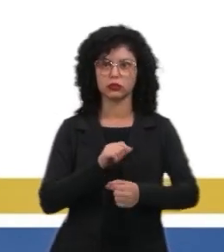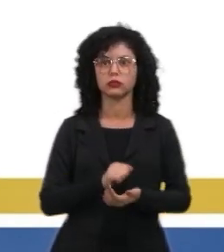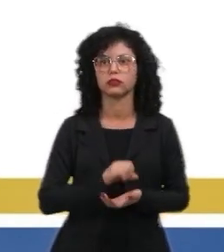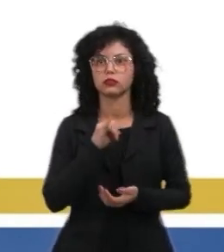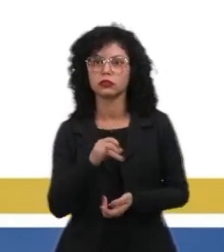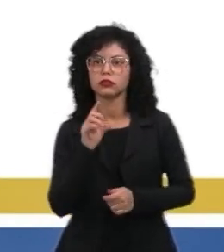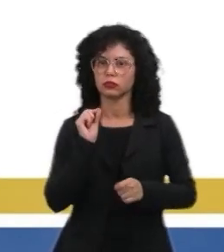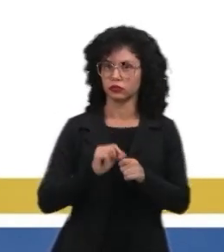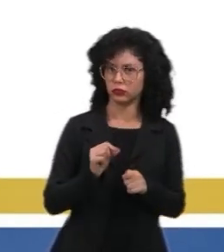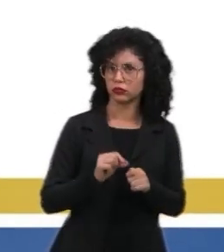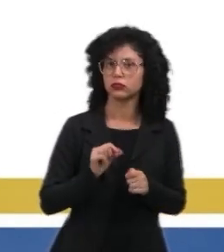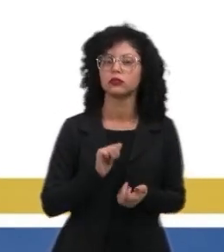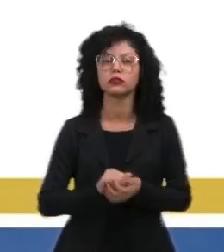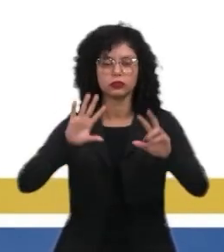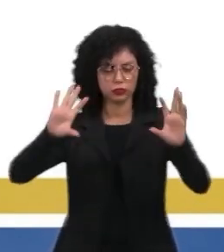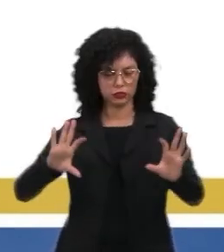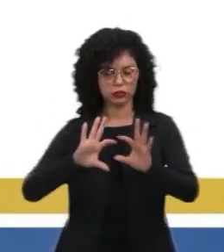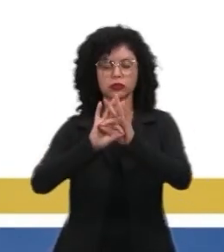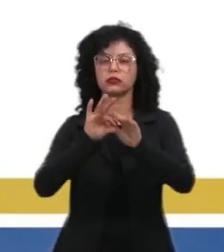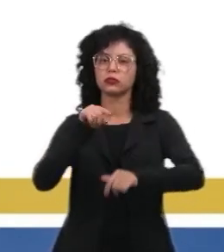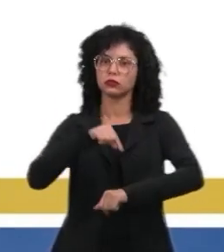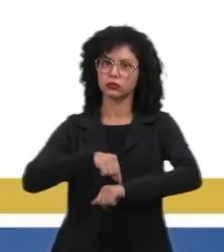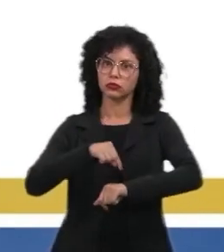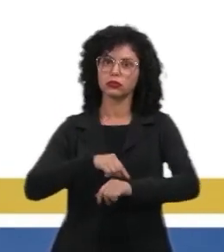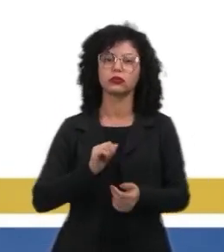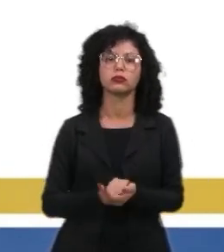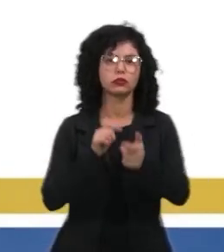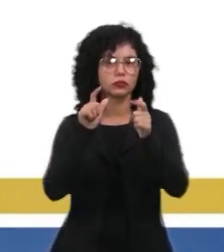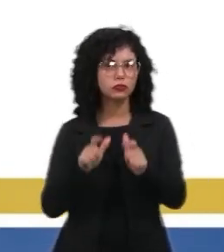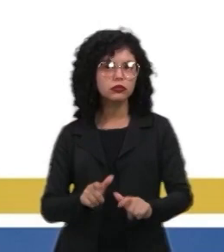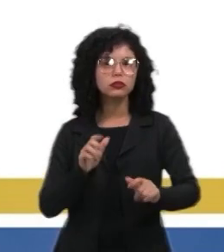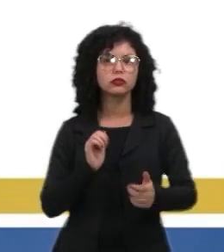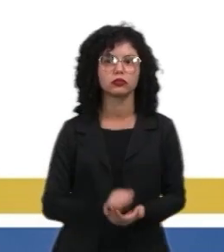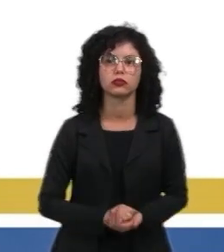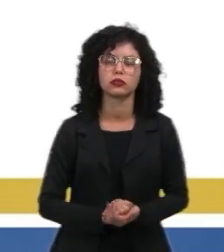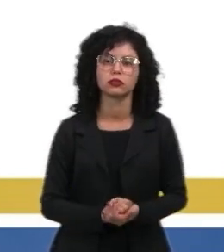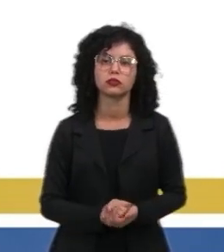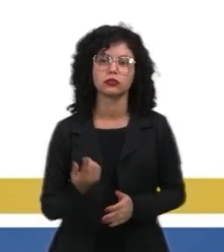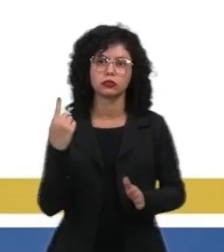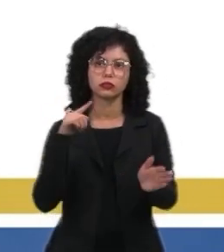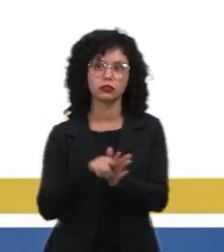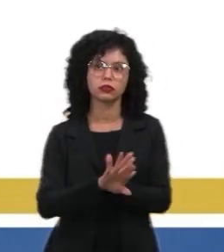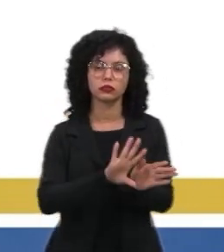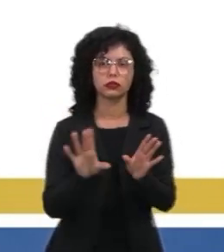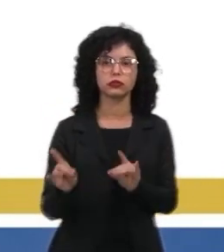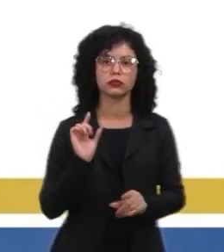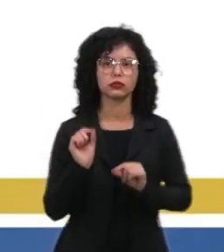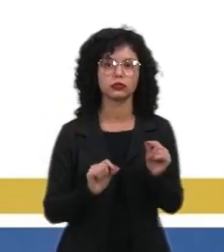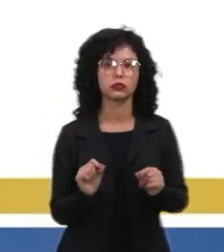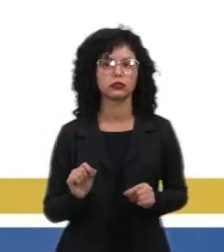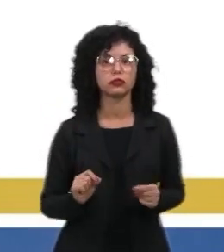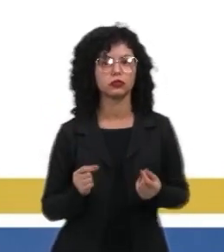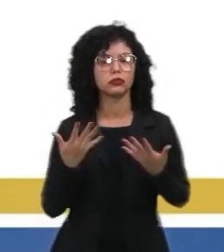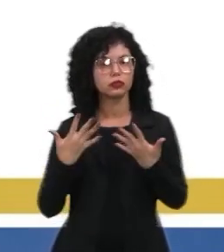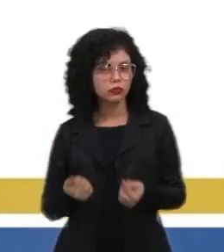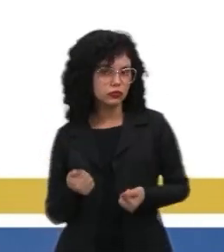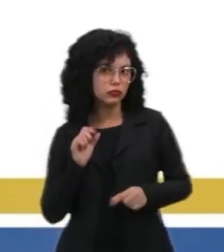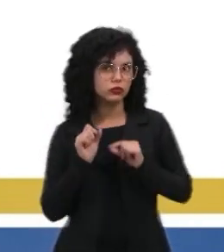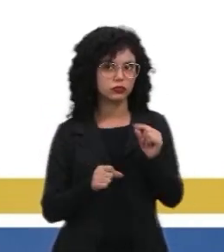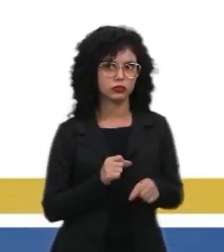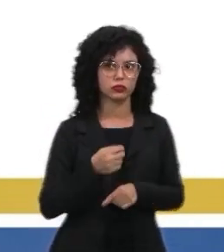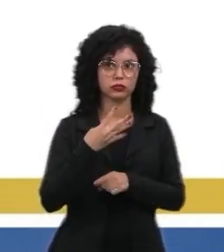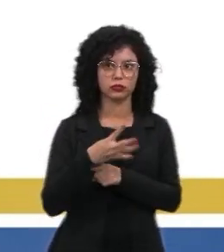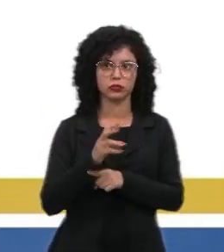estou fazendo uma relação do tempo e do espaço, e a questão nos traz o seguinte: adote ângulo de lançamento